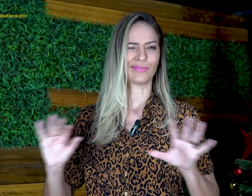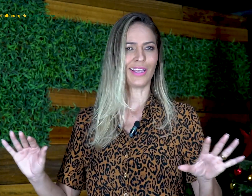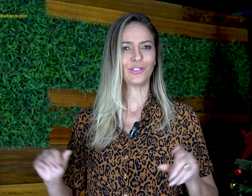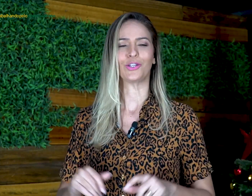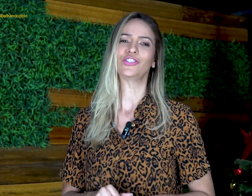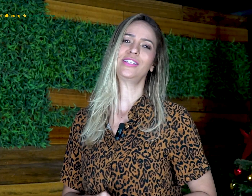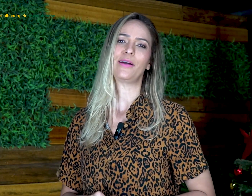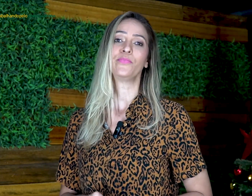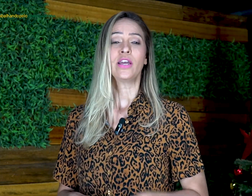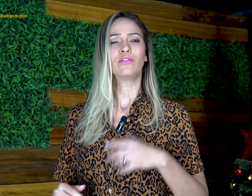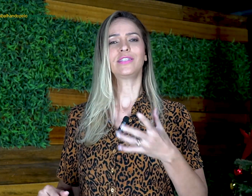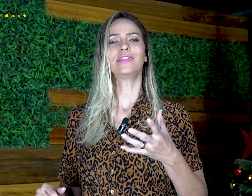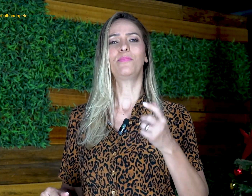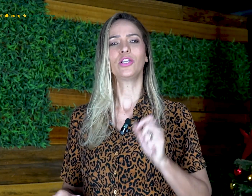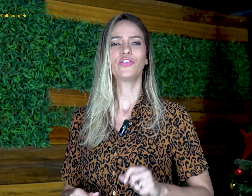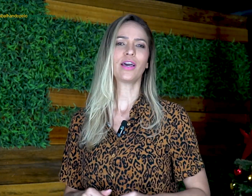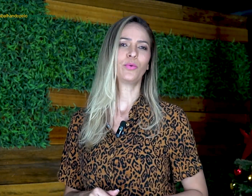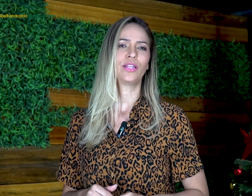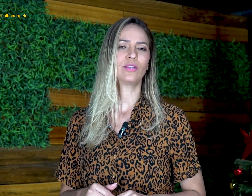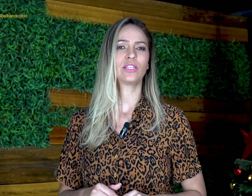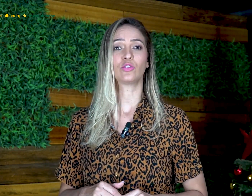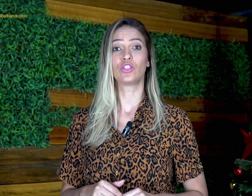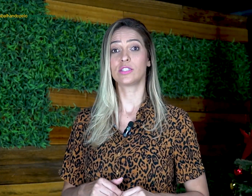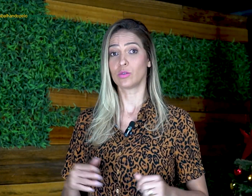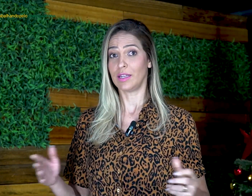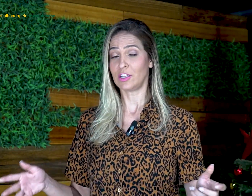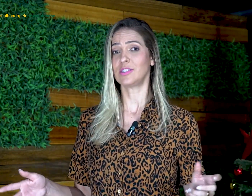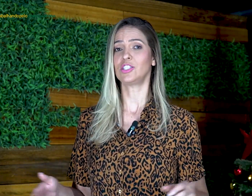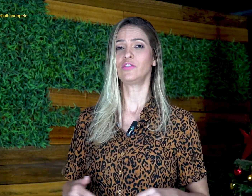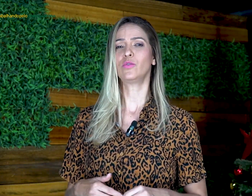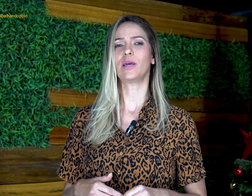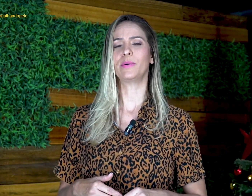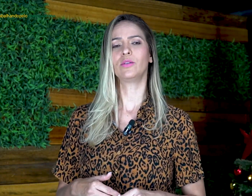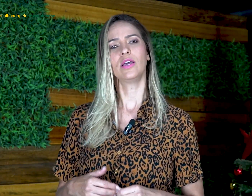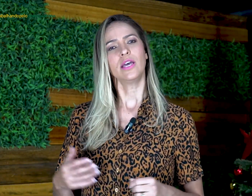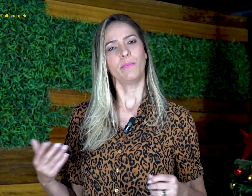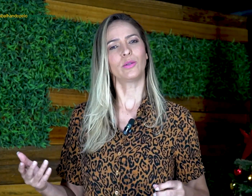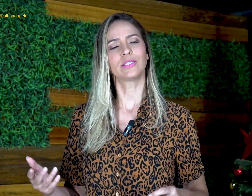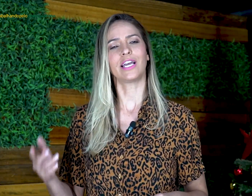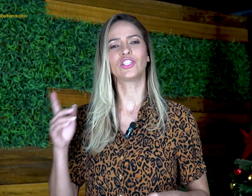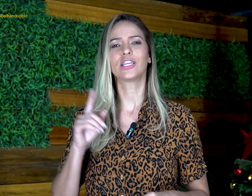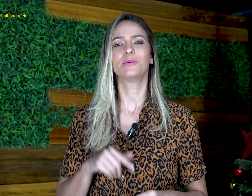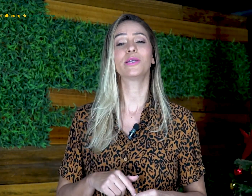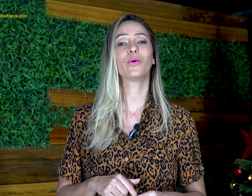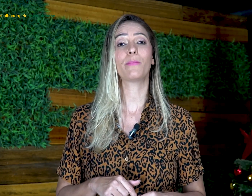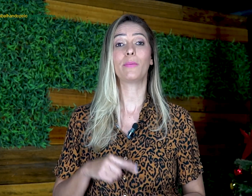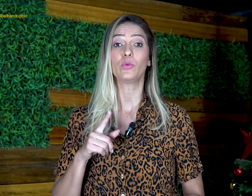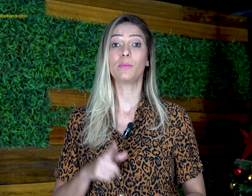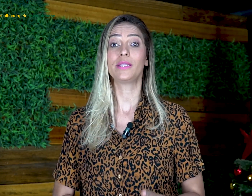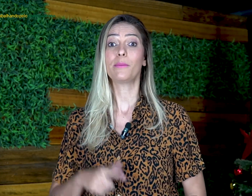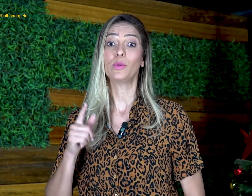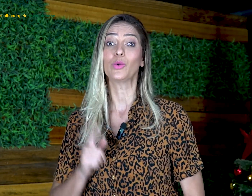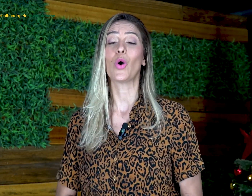CBA, é só digitar. Você ainda pode ficar por dentro das notícias do Legislativo Cuiabano pelo site